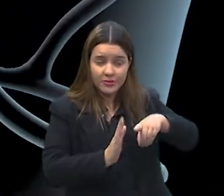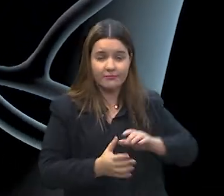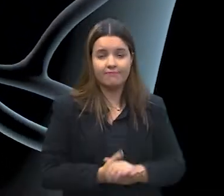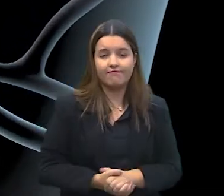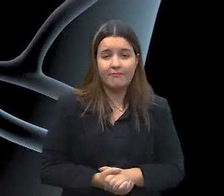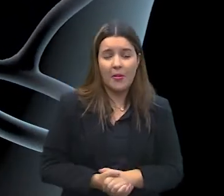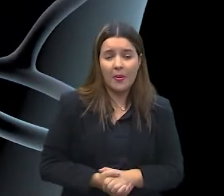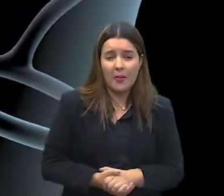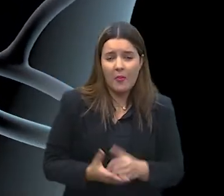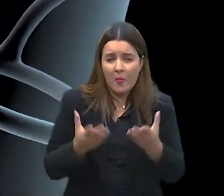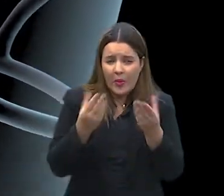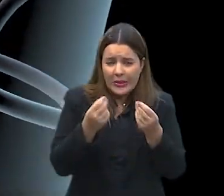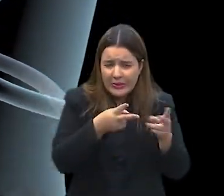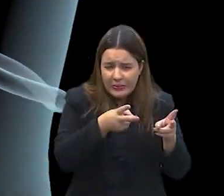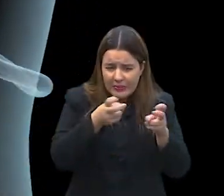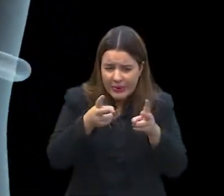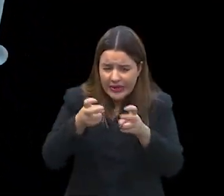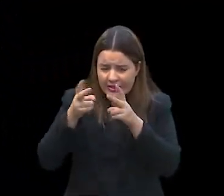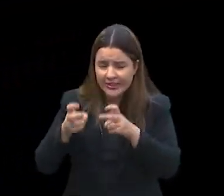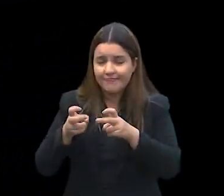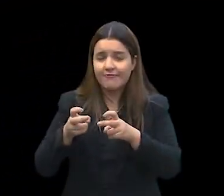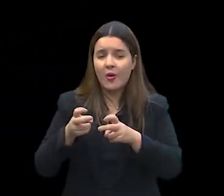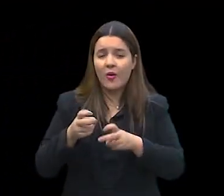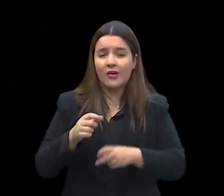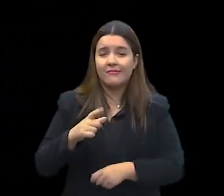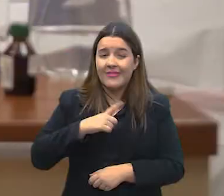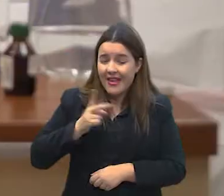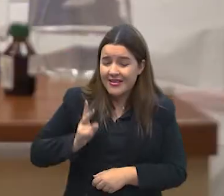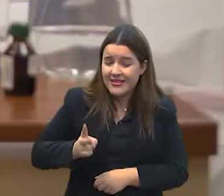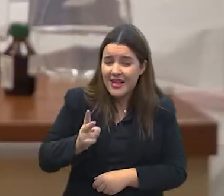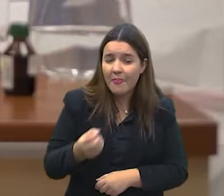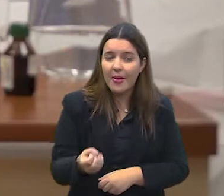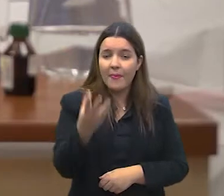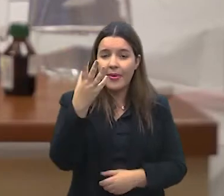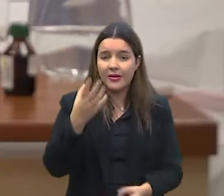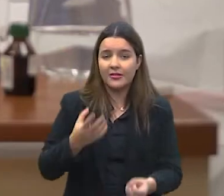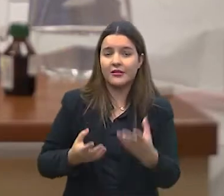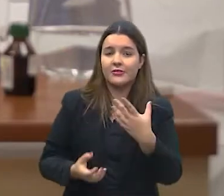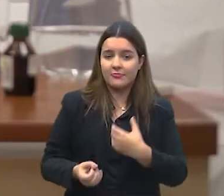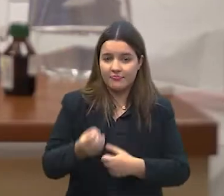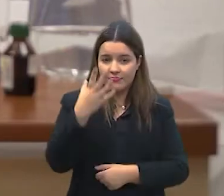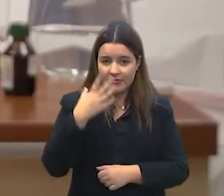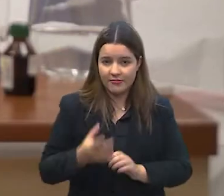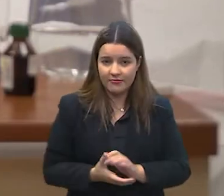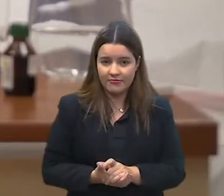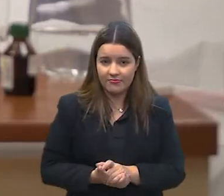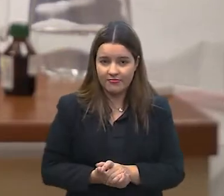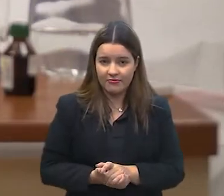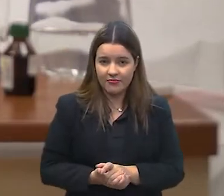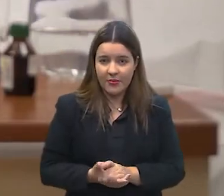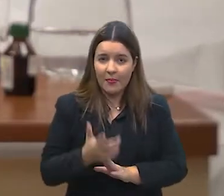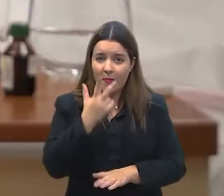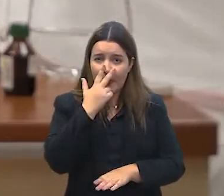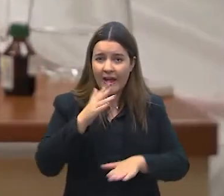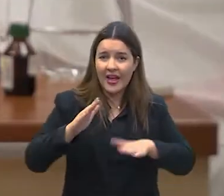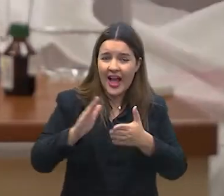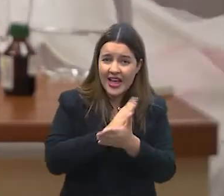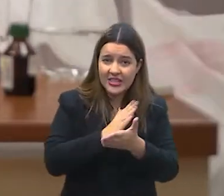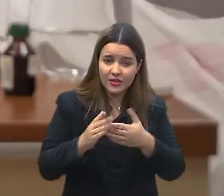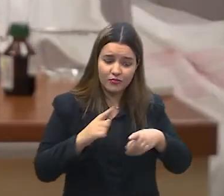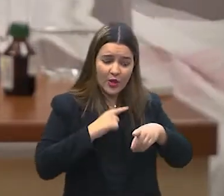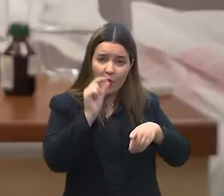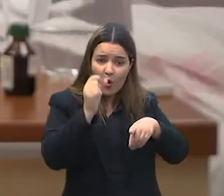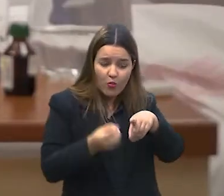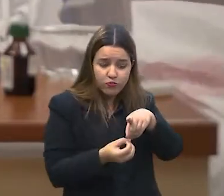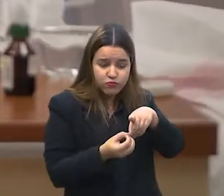é bastante comum, é uma ocorrência bastante frequente, a hiperplasia prostática benigna, que não é